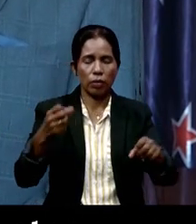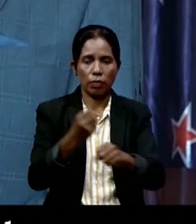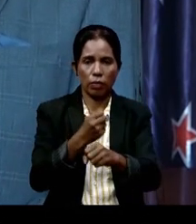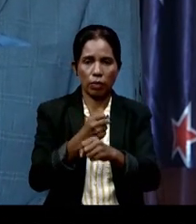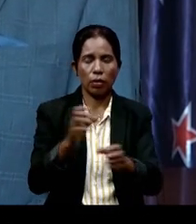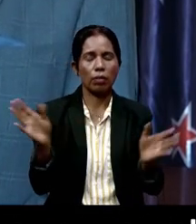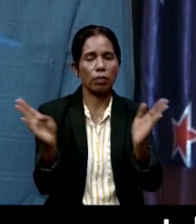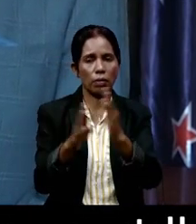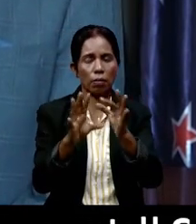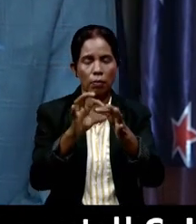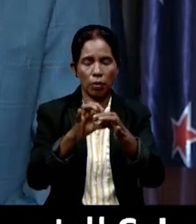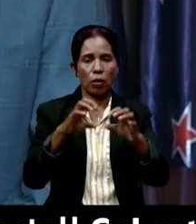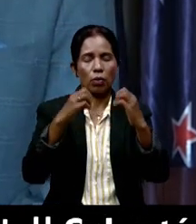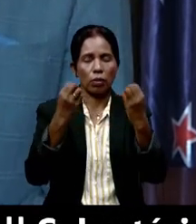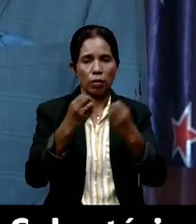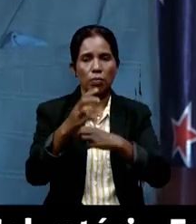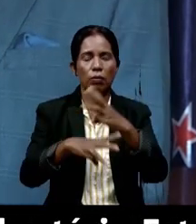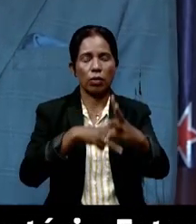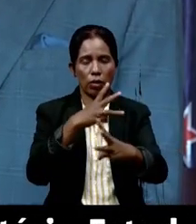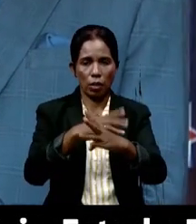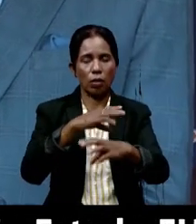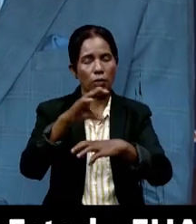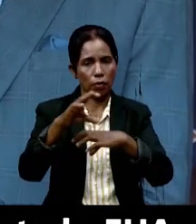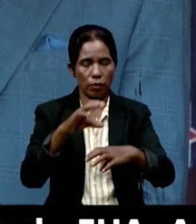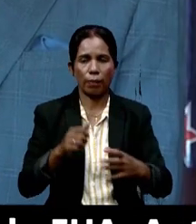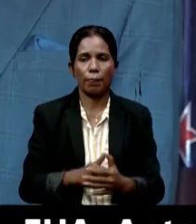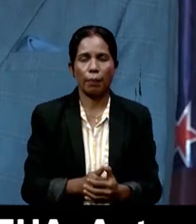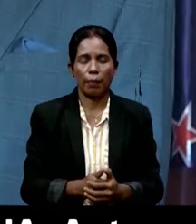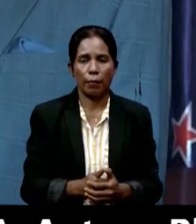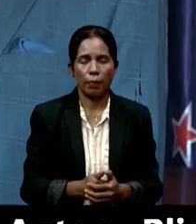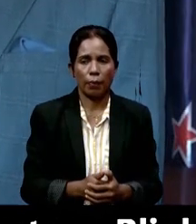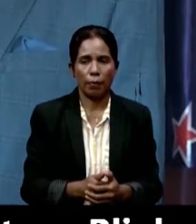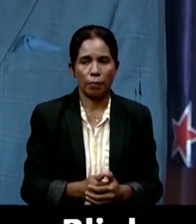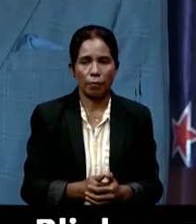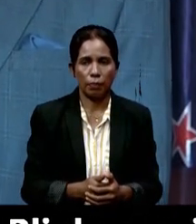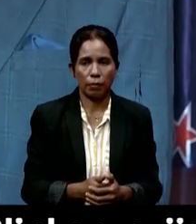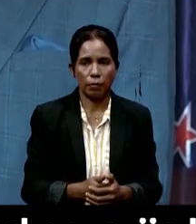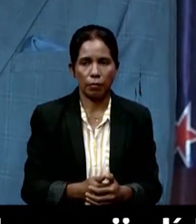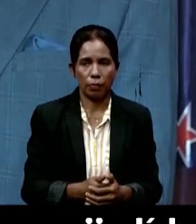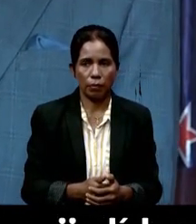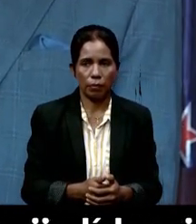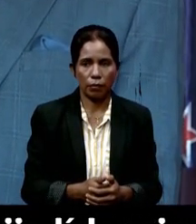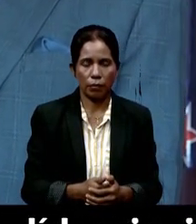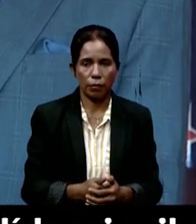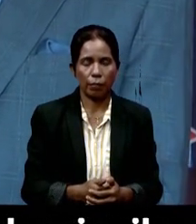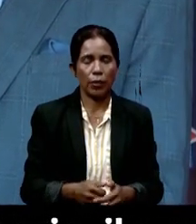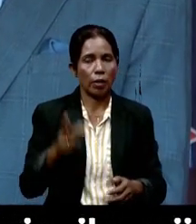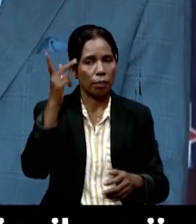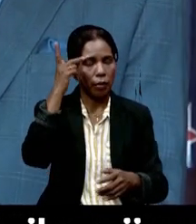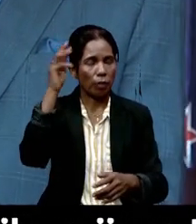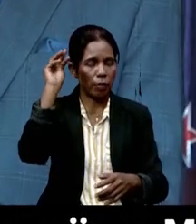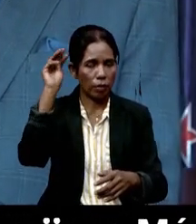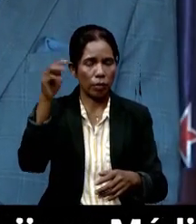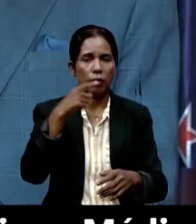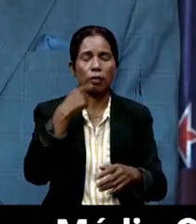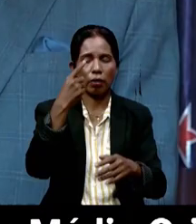disai membro Organizasaun Mundial Comercio. On Timor Leste's accession to the World Trade Organization. Primeiro ministro interino